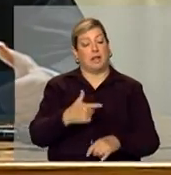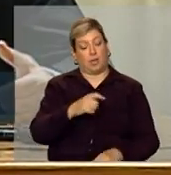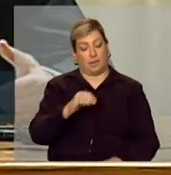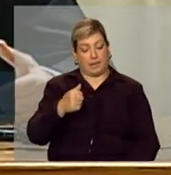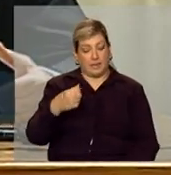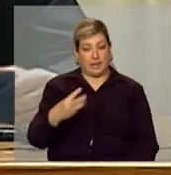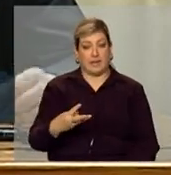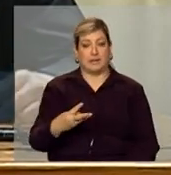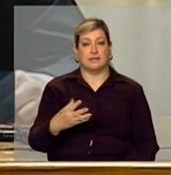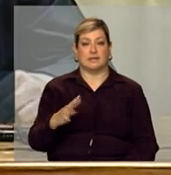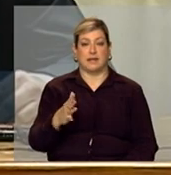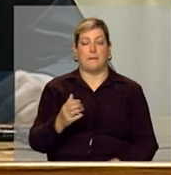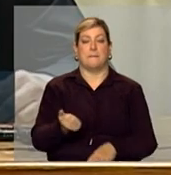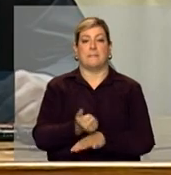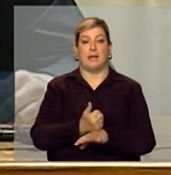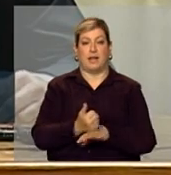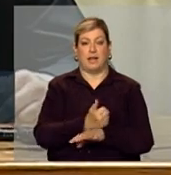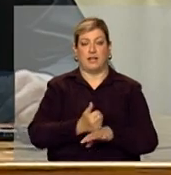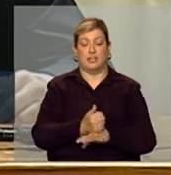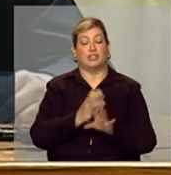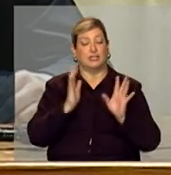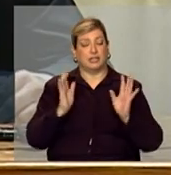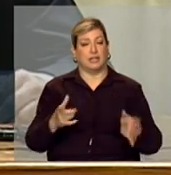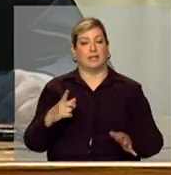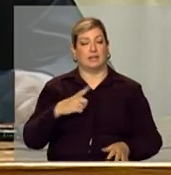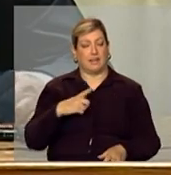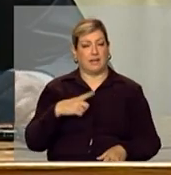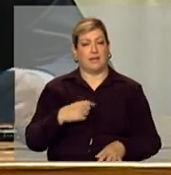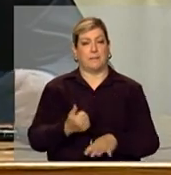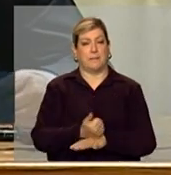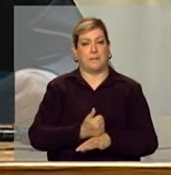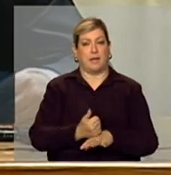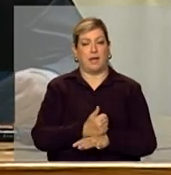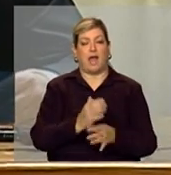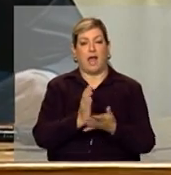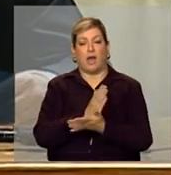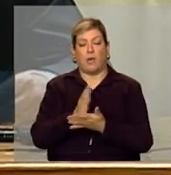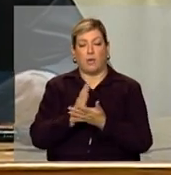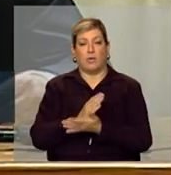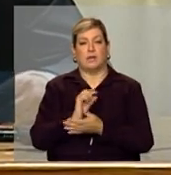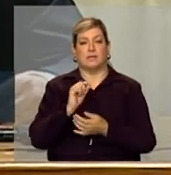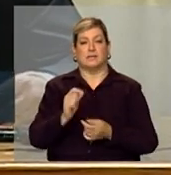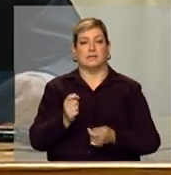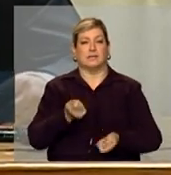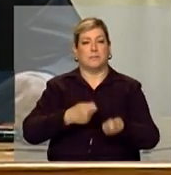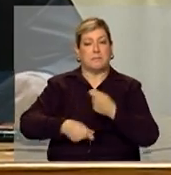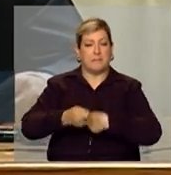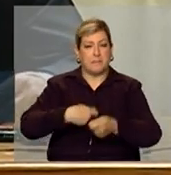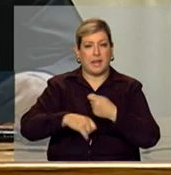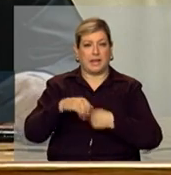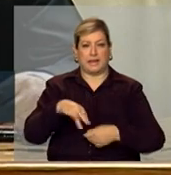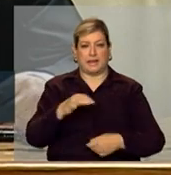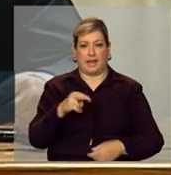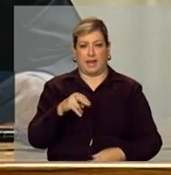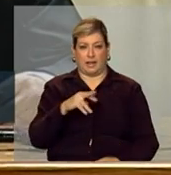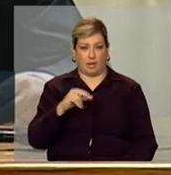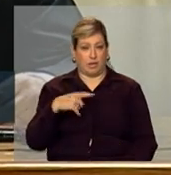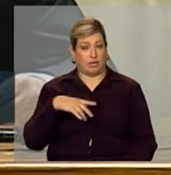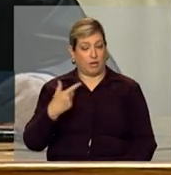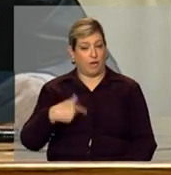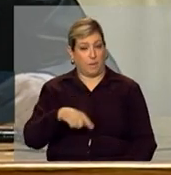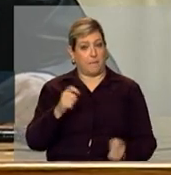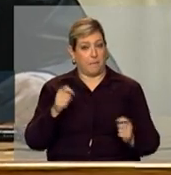haver uma melhora já está havendo alguma melhora dos mercados internacionais então nós poderemos